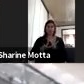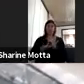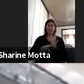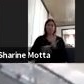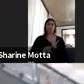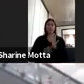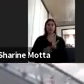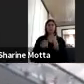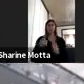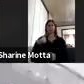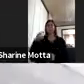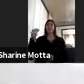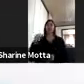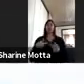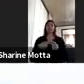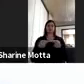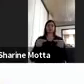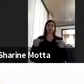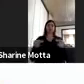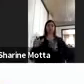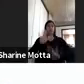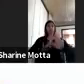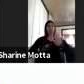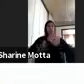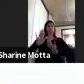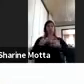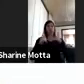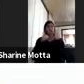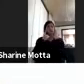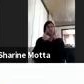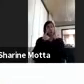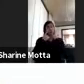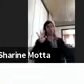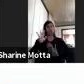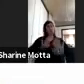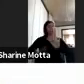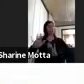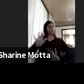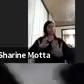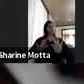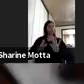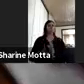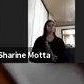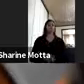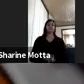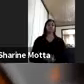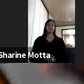informações antes de embarcar nessa.